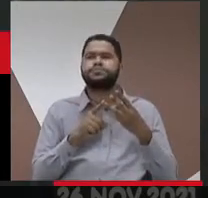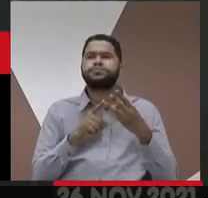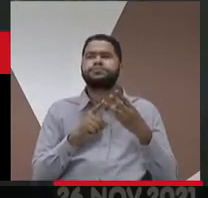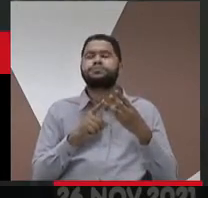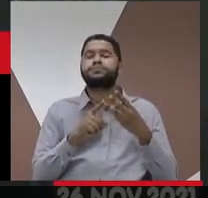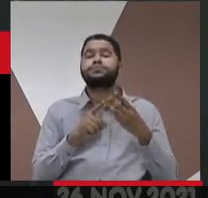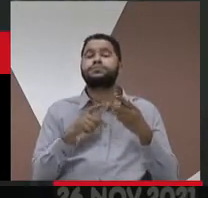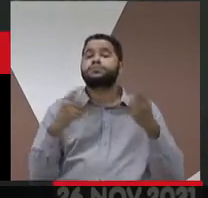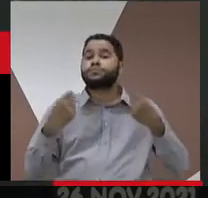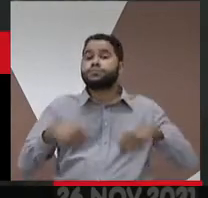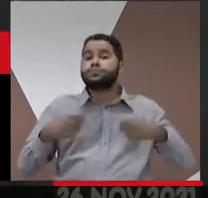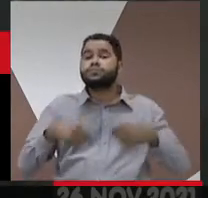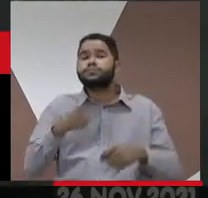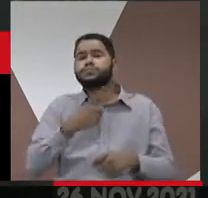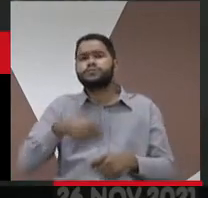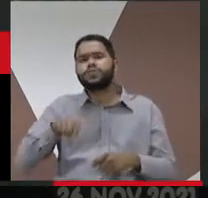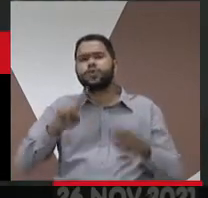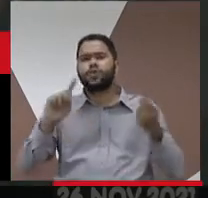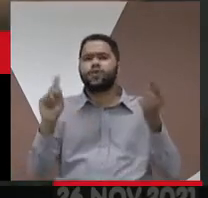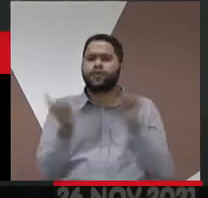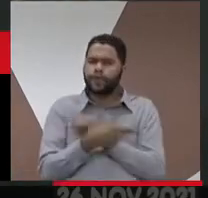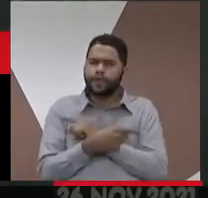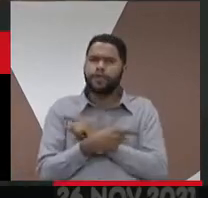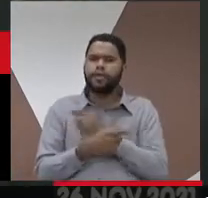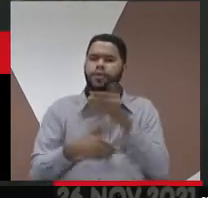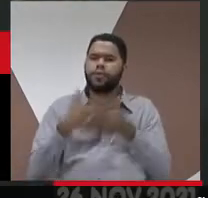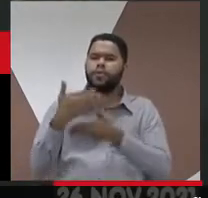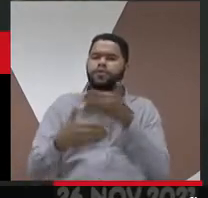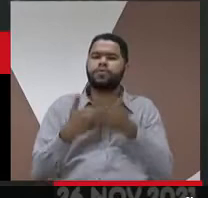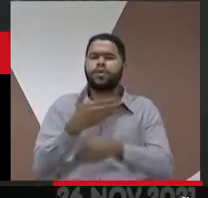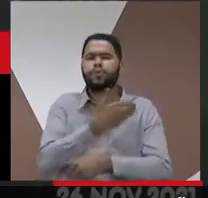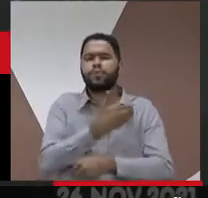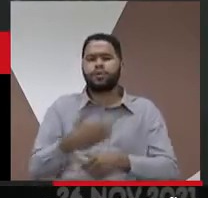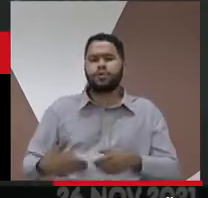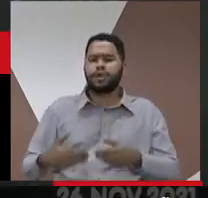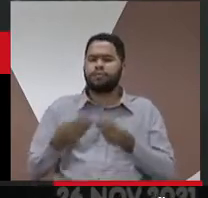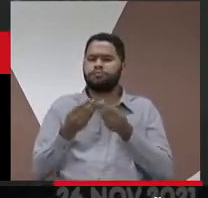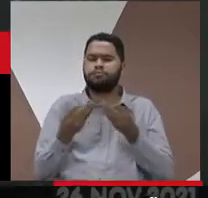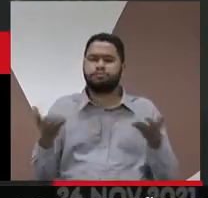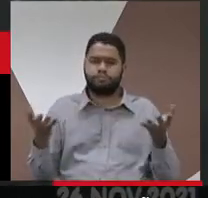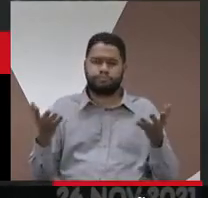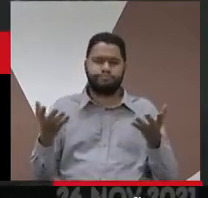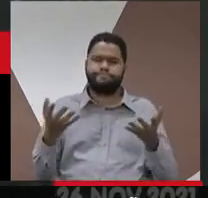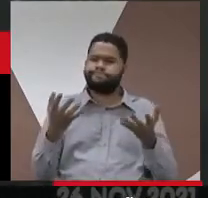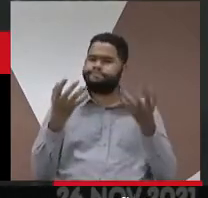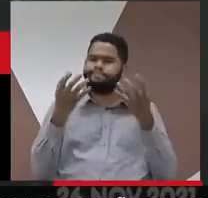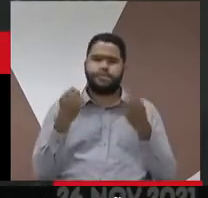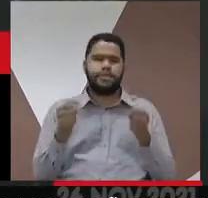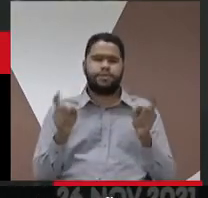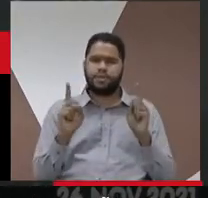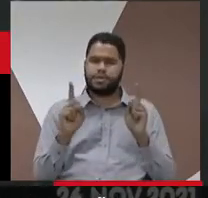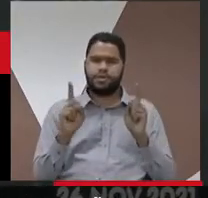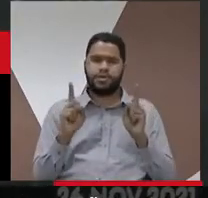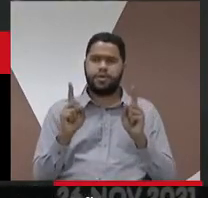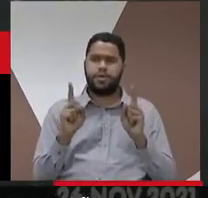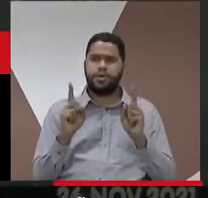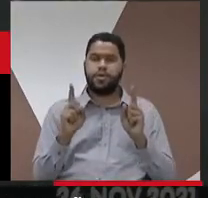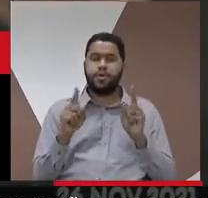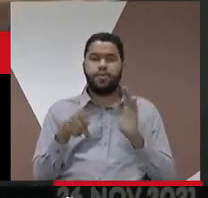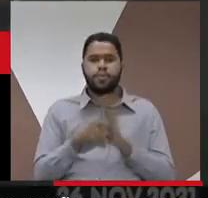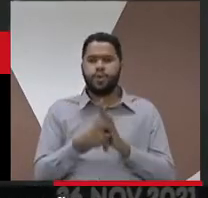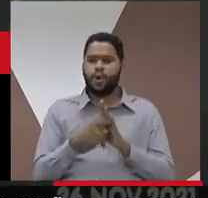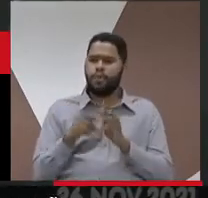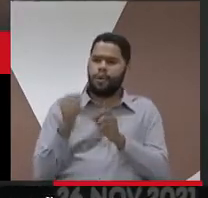à necessidade da gente inverter o procedimento que o Estado vem tocando, é inaceitável que o Estado, numa obra